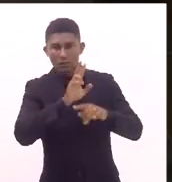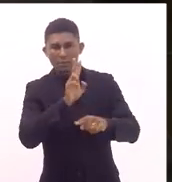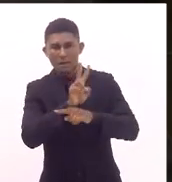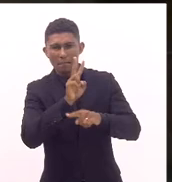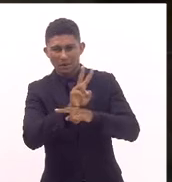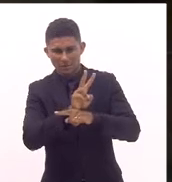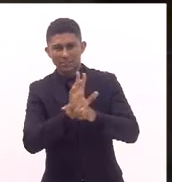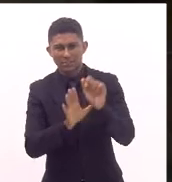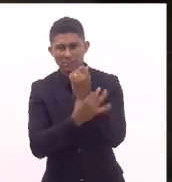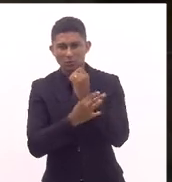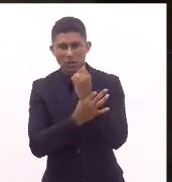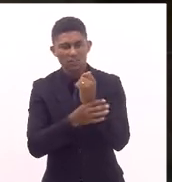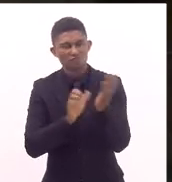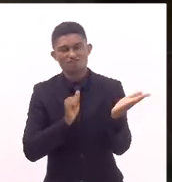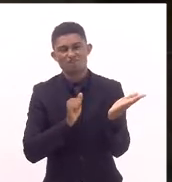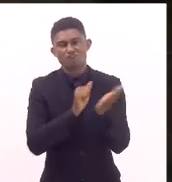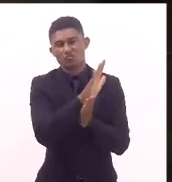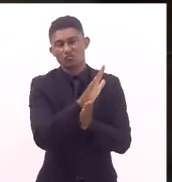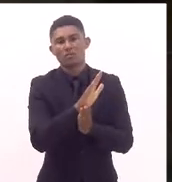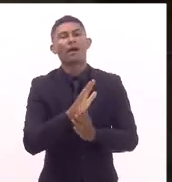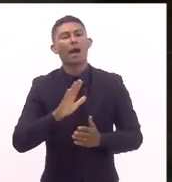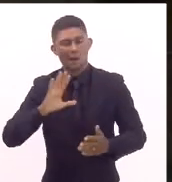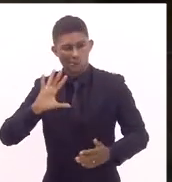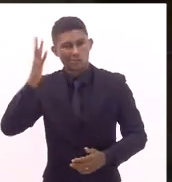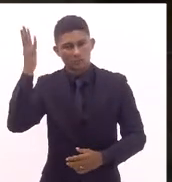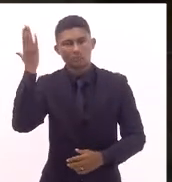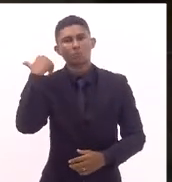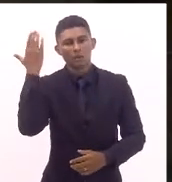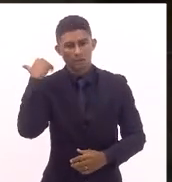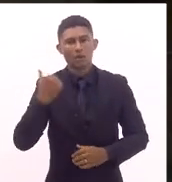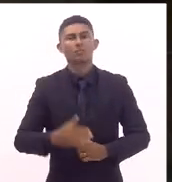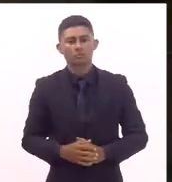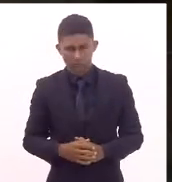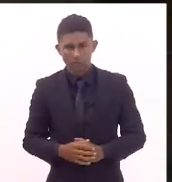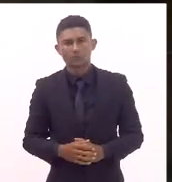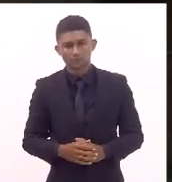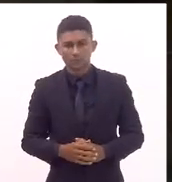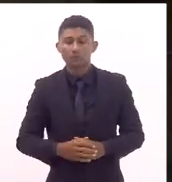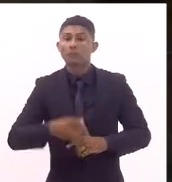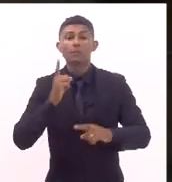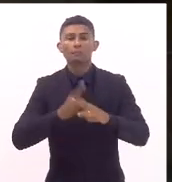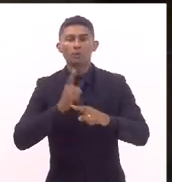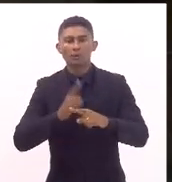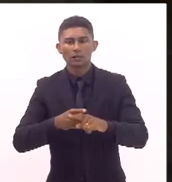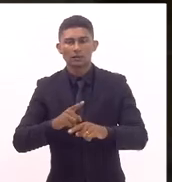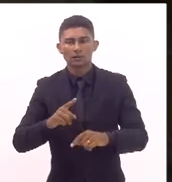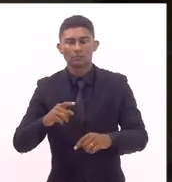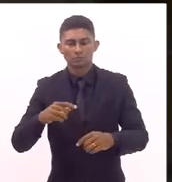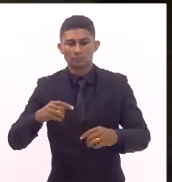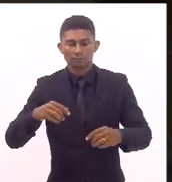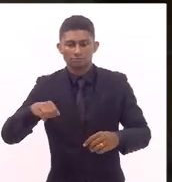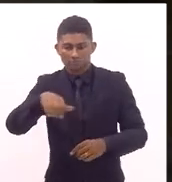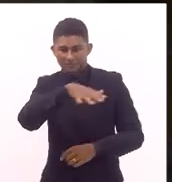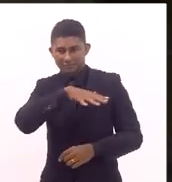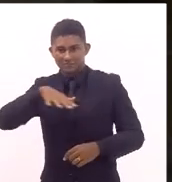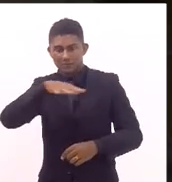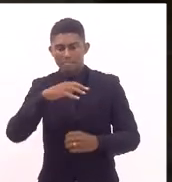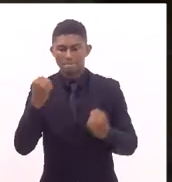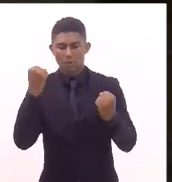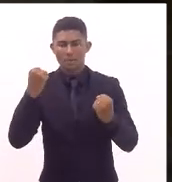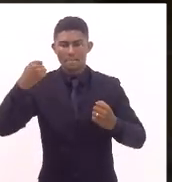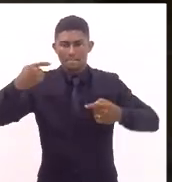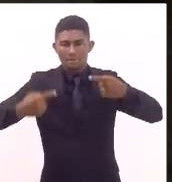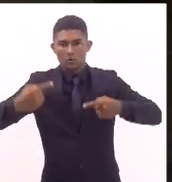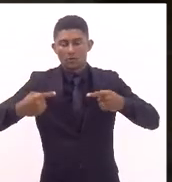né então por que mesmo ocupando esses esses passos do Poder as pessoas não nos veem com